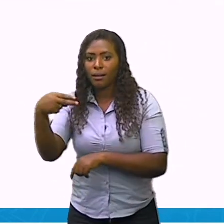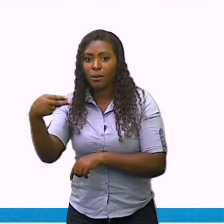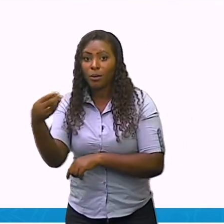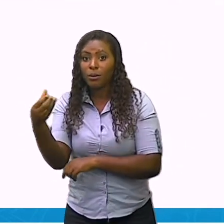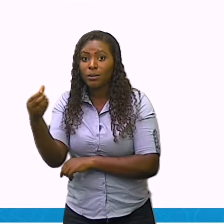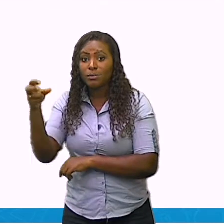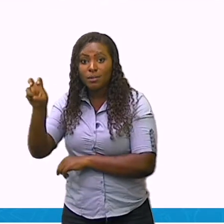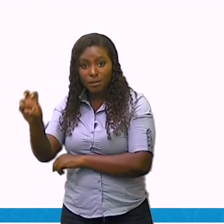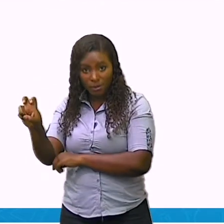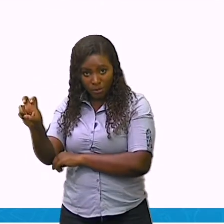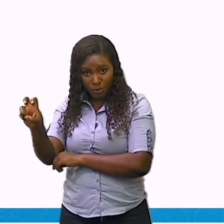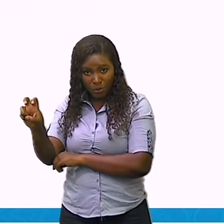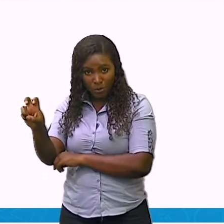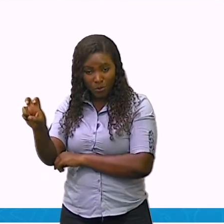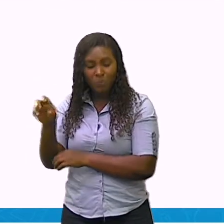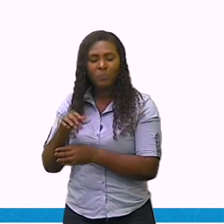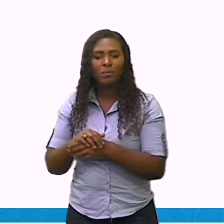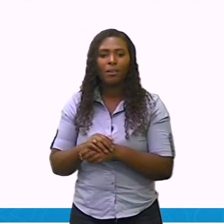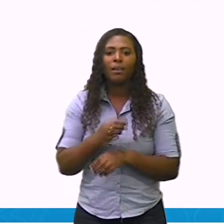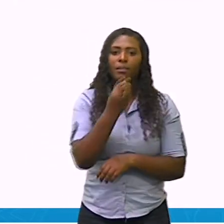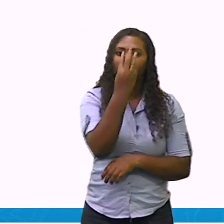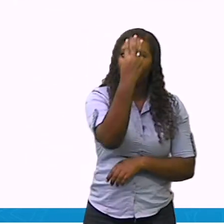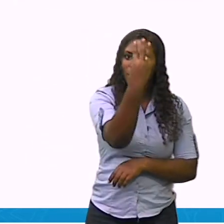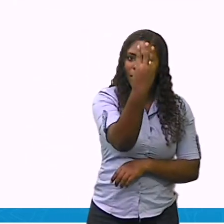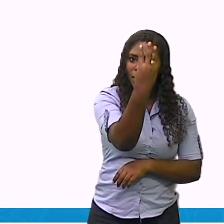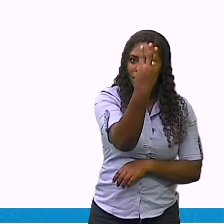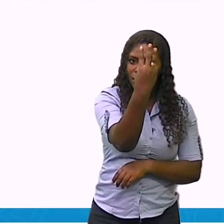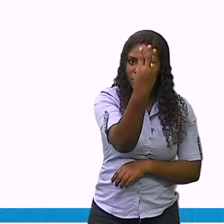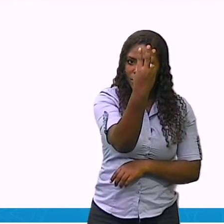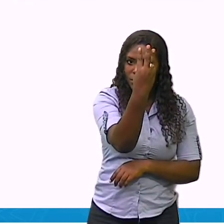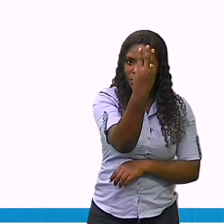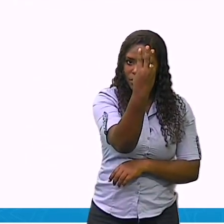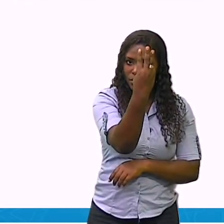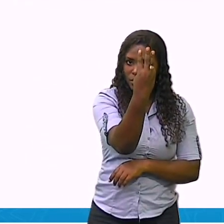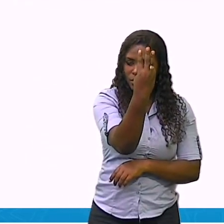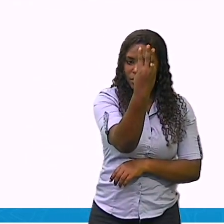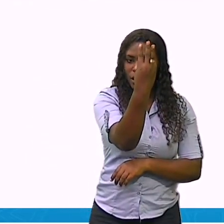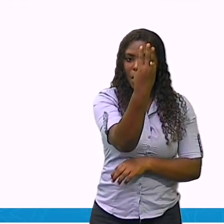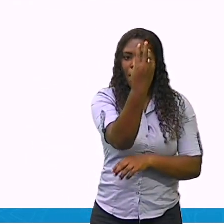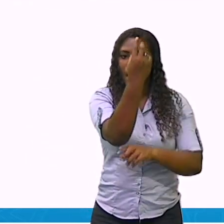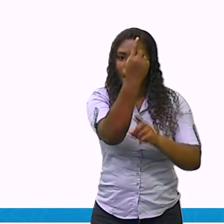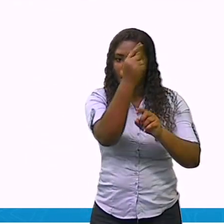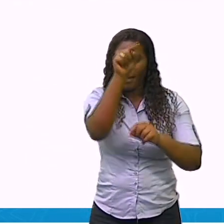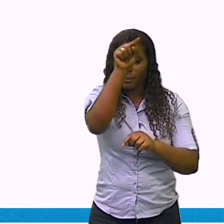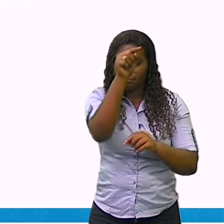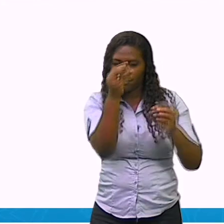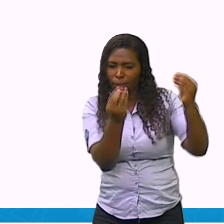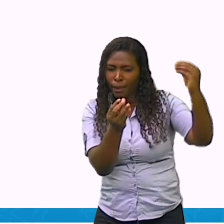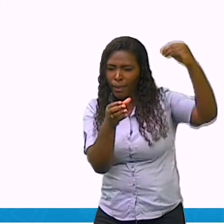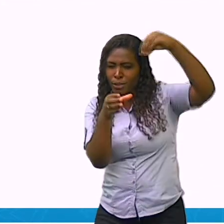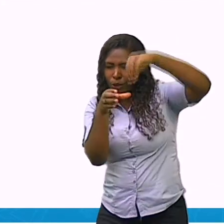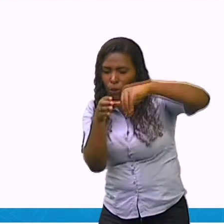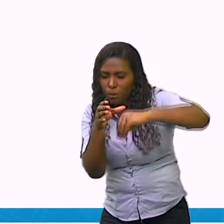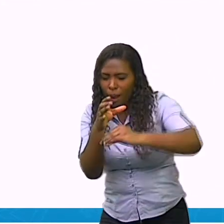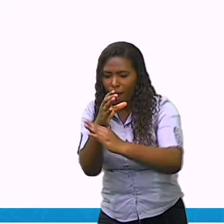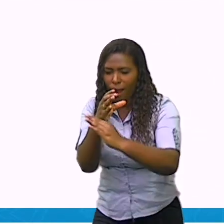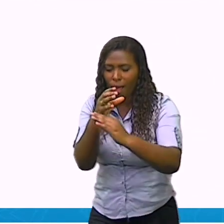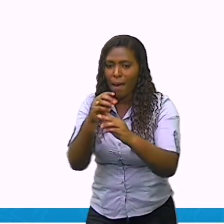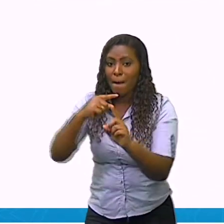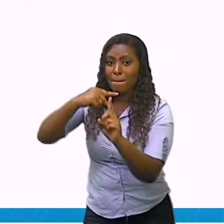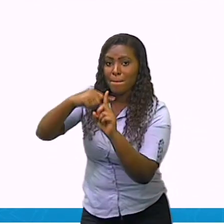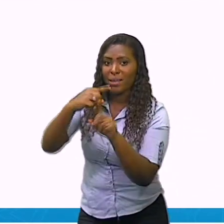sair 5. 3, vai sair 6. Por último aqui,